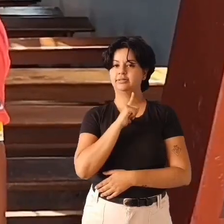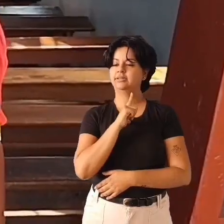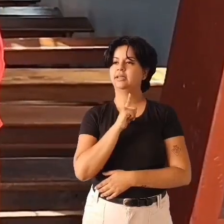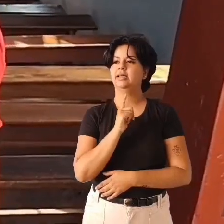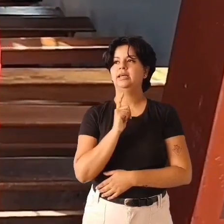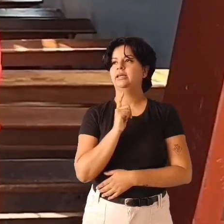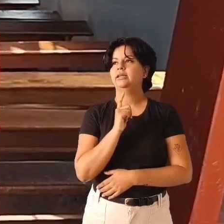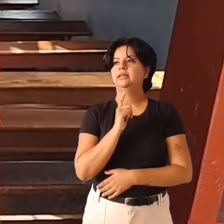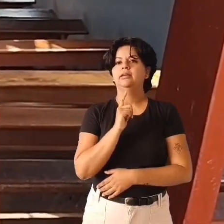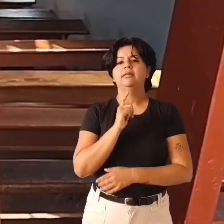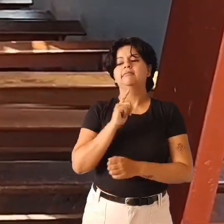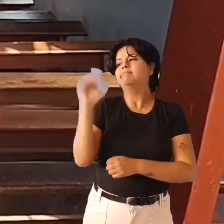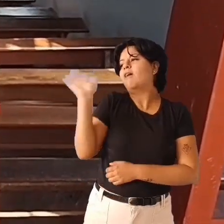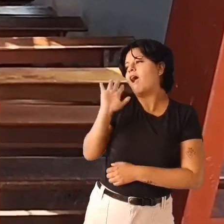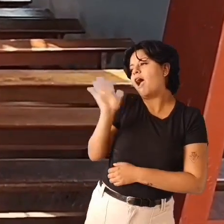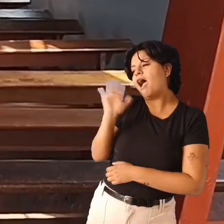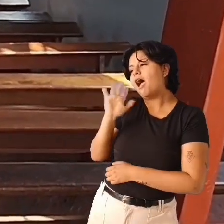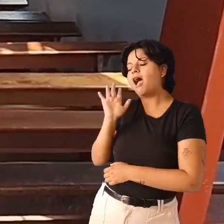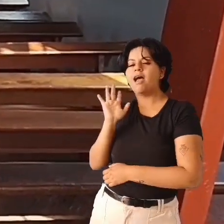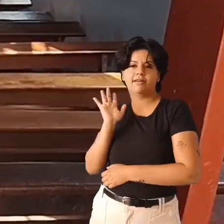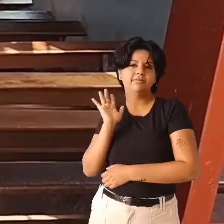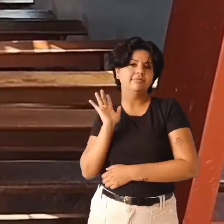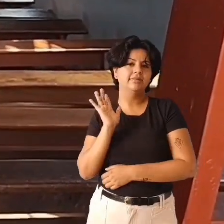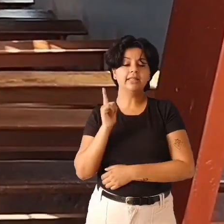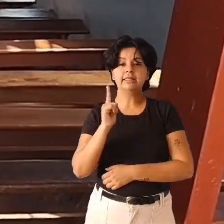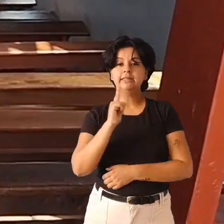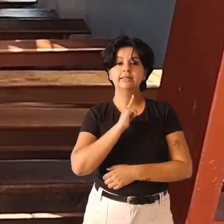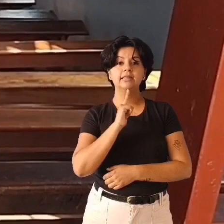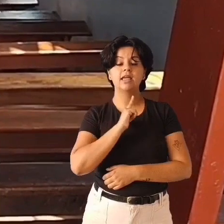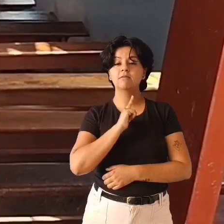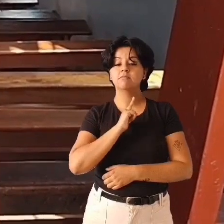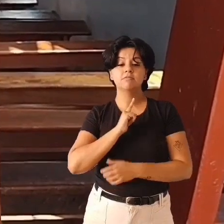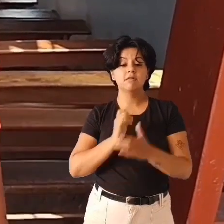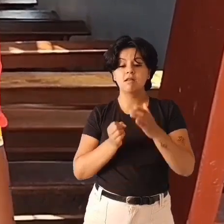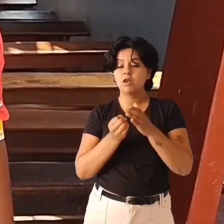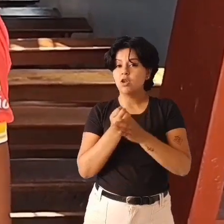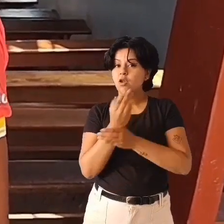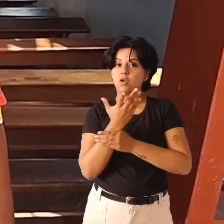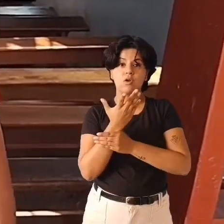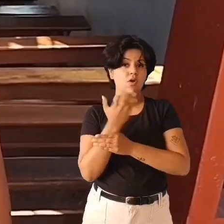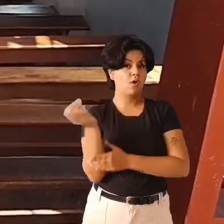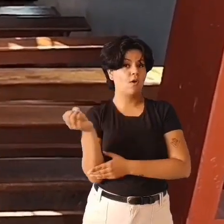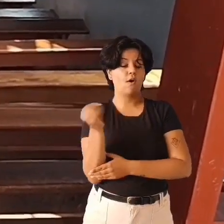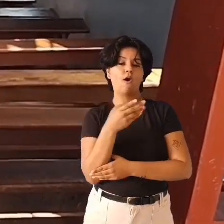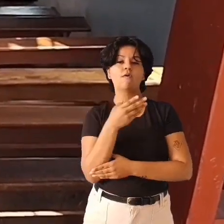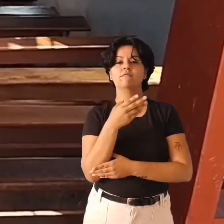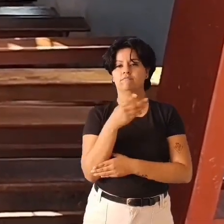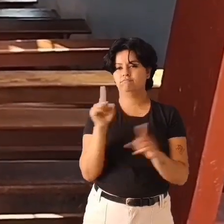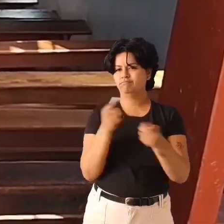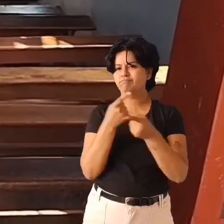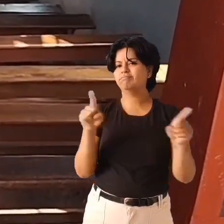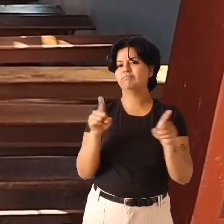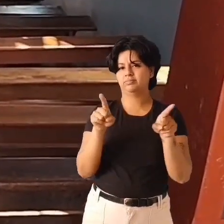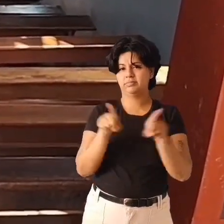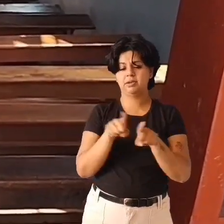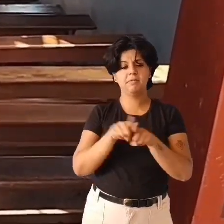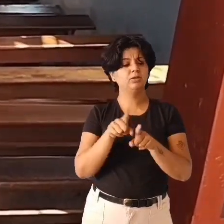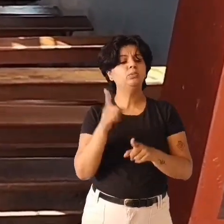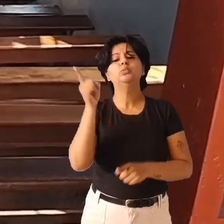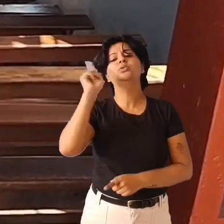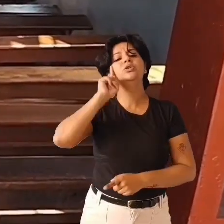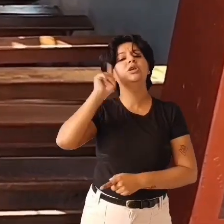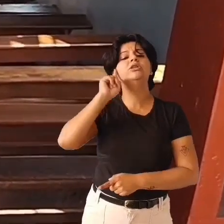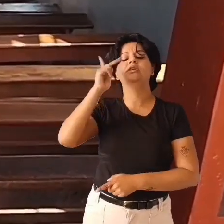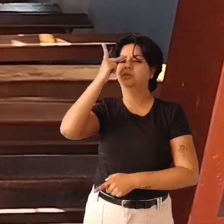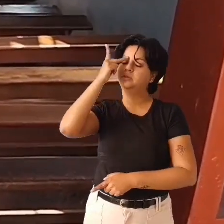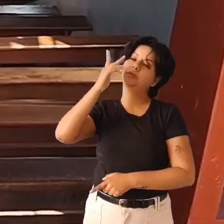romance, nós temos despedidas, nós temos inovações hoje, músicas novas de marabaixo, que